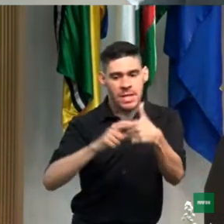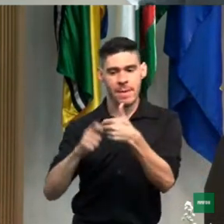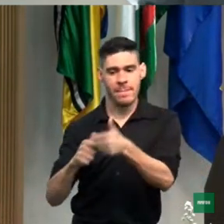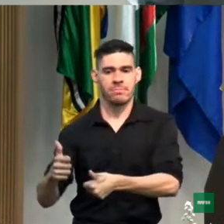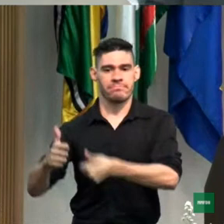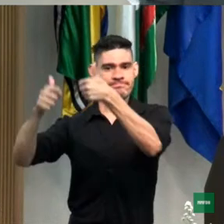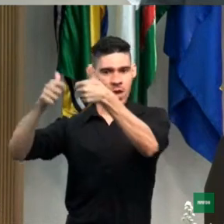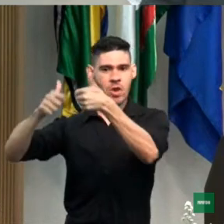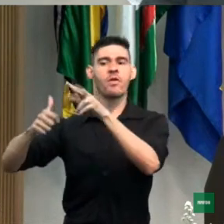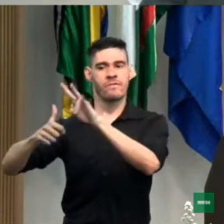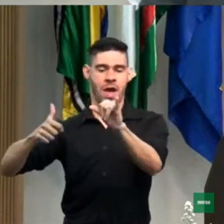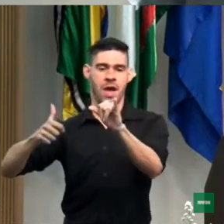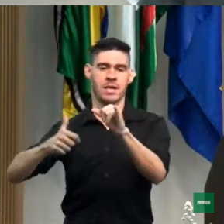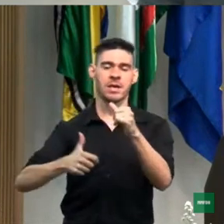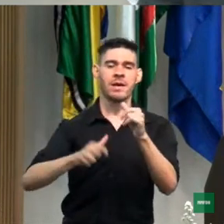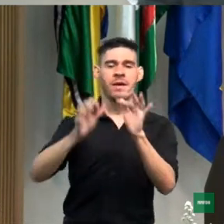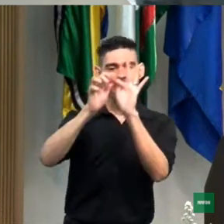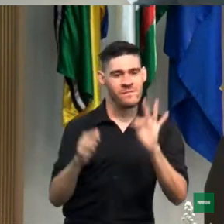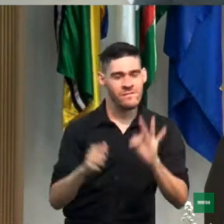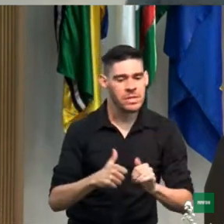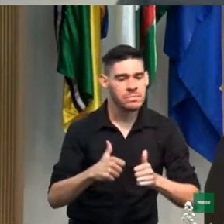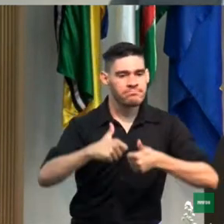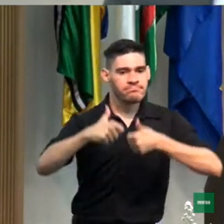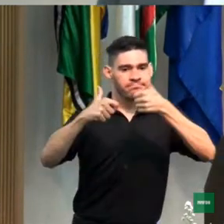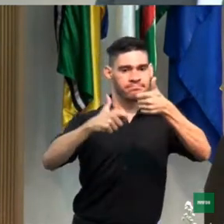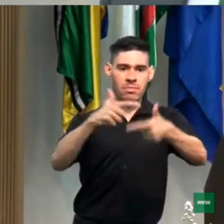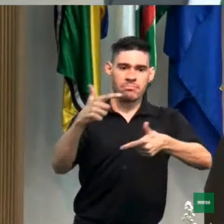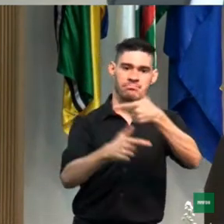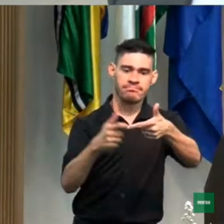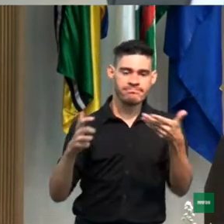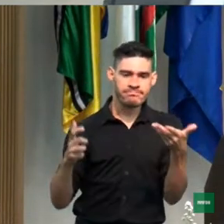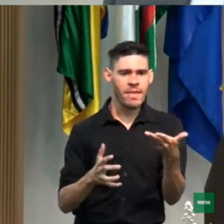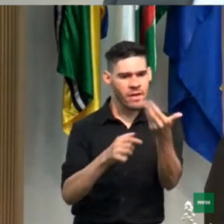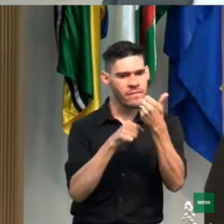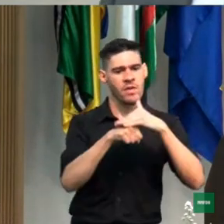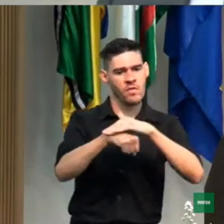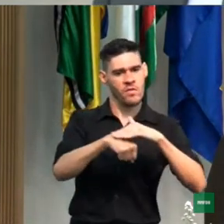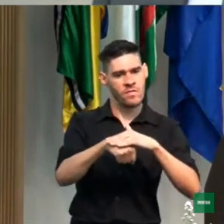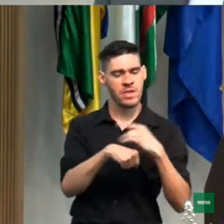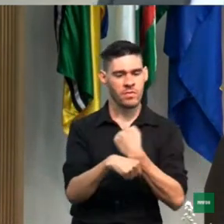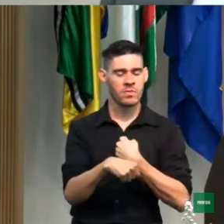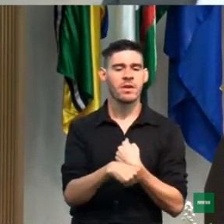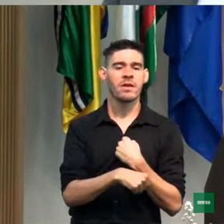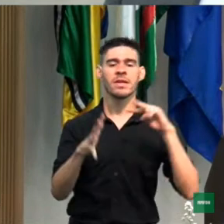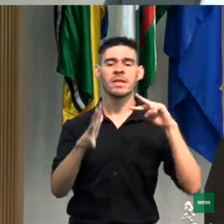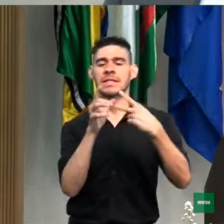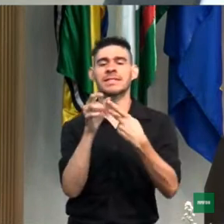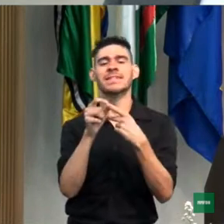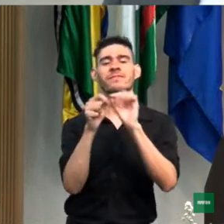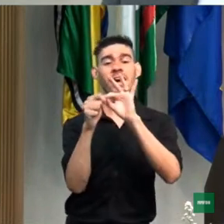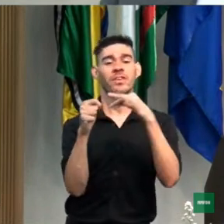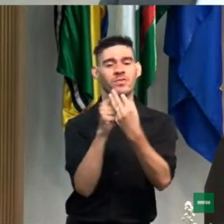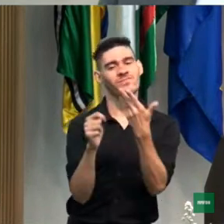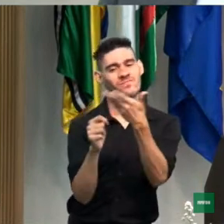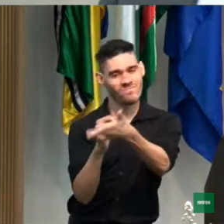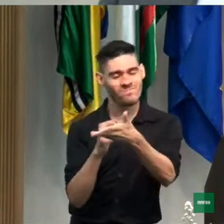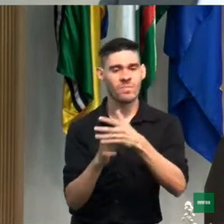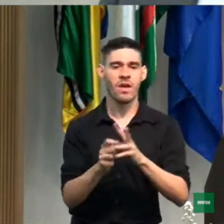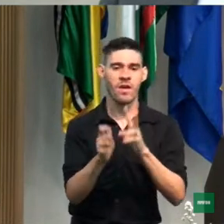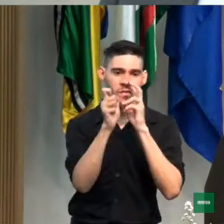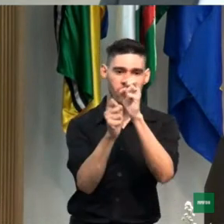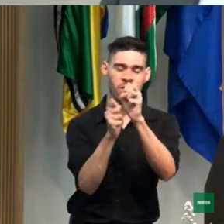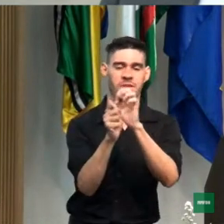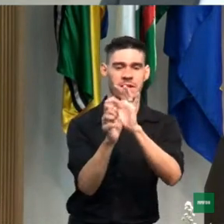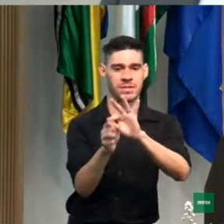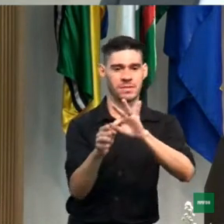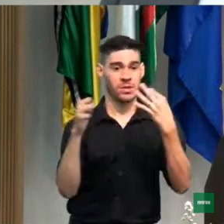mais feliz. Vem falar conosco. Isso é família. Isso é fortalecimento de família.